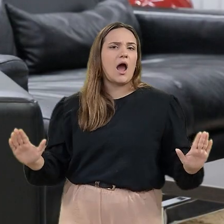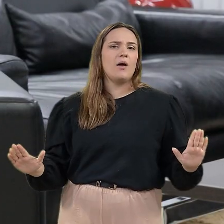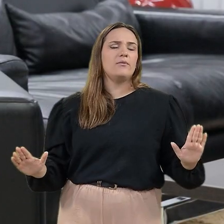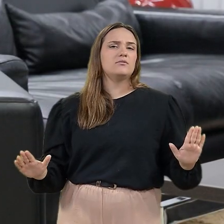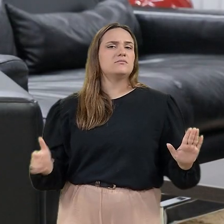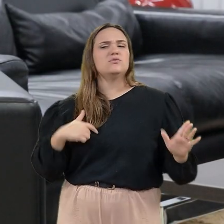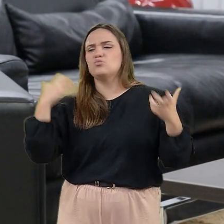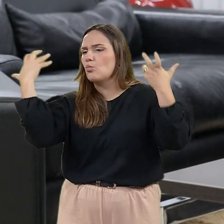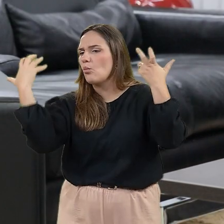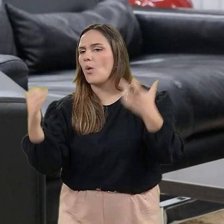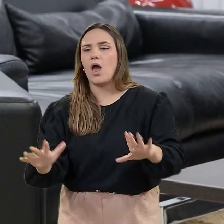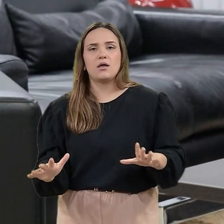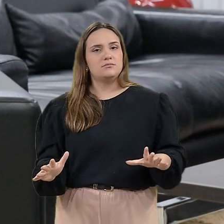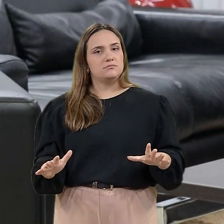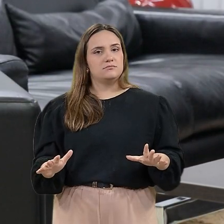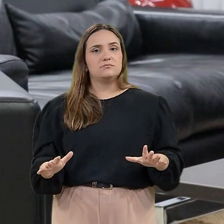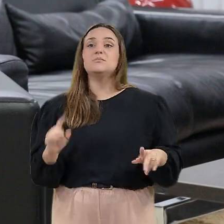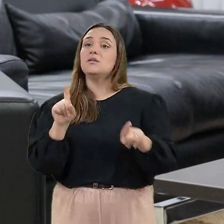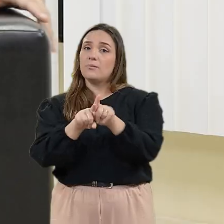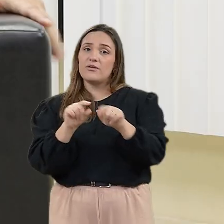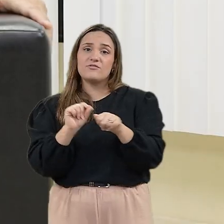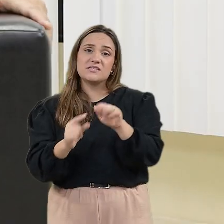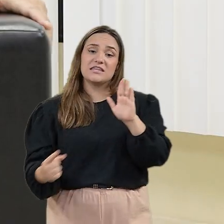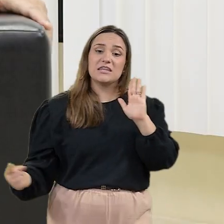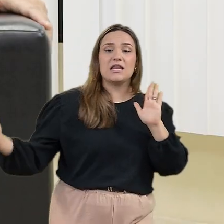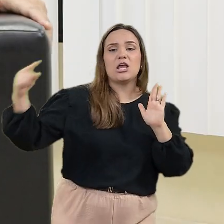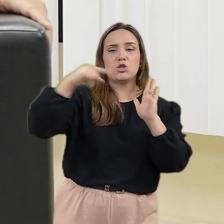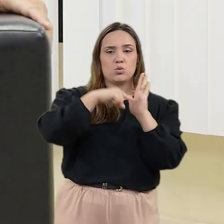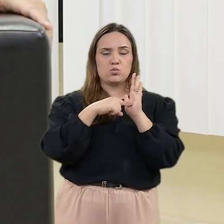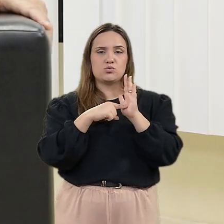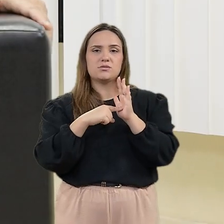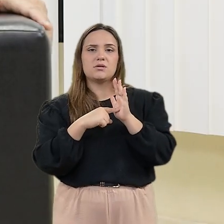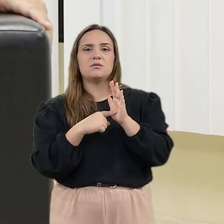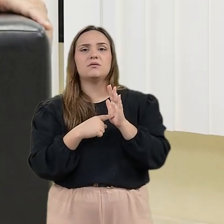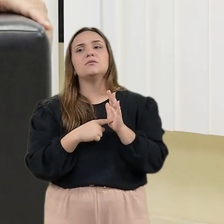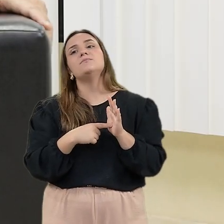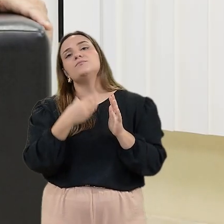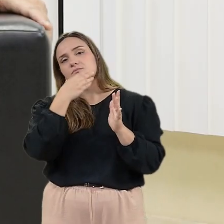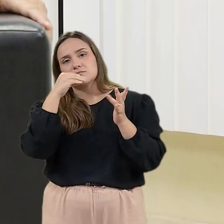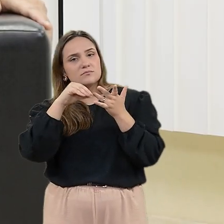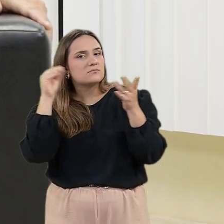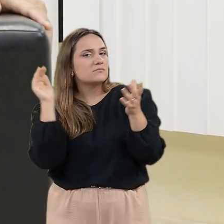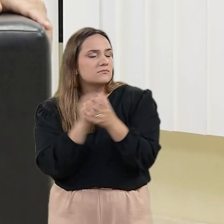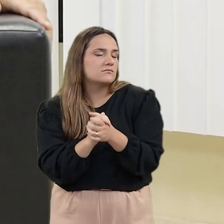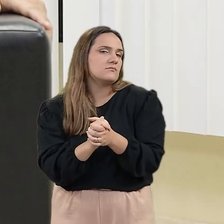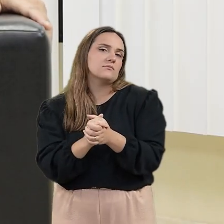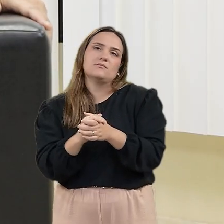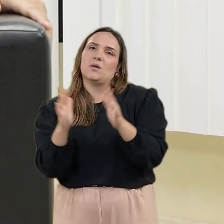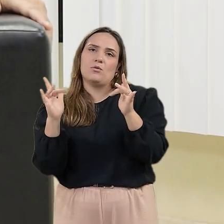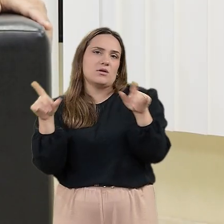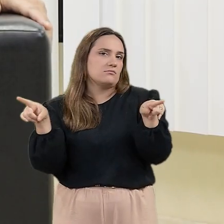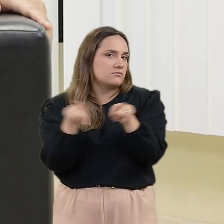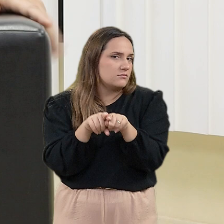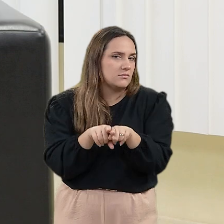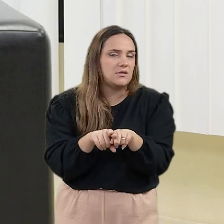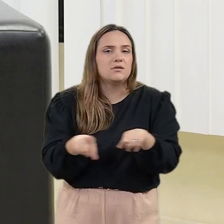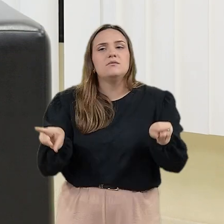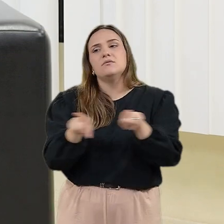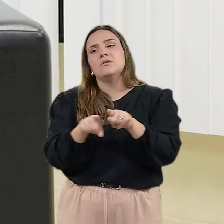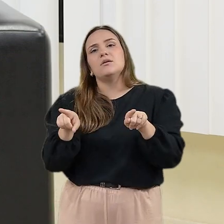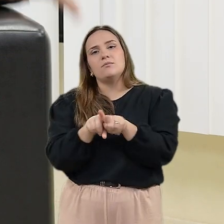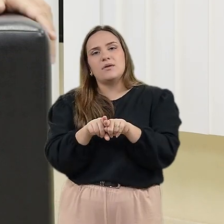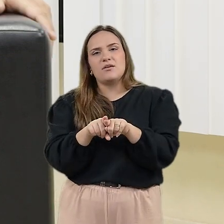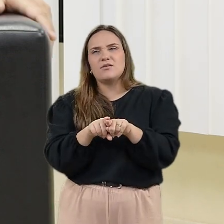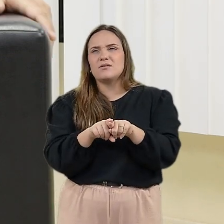basta a esse tipo de violência, de denunciar ali os seus companheiros, aí as campanhas do